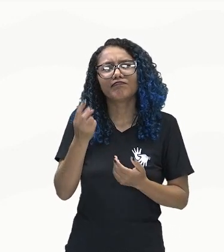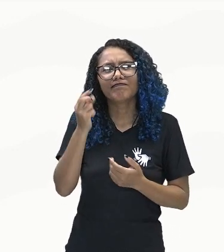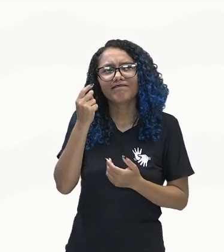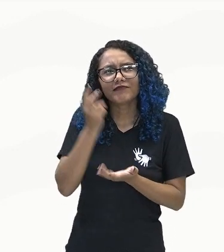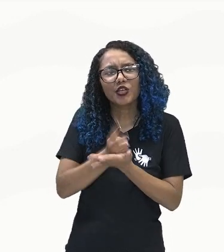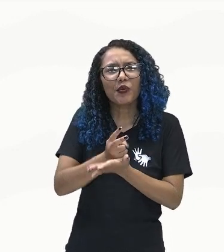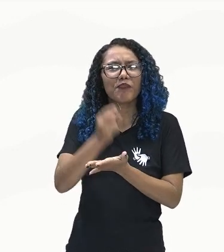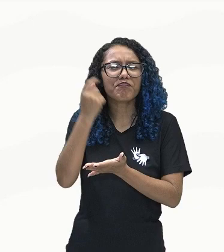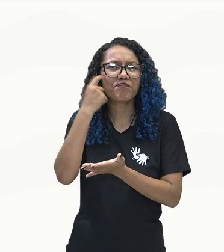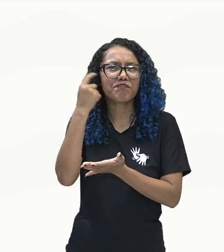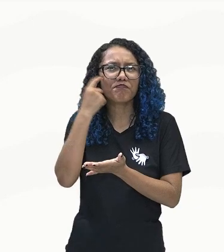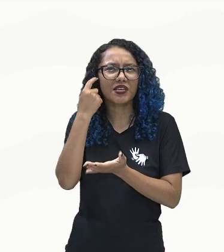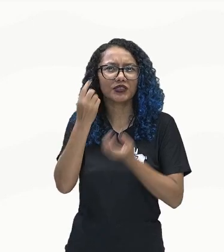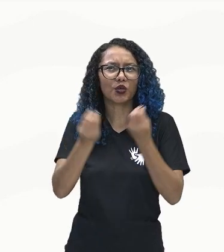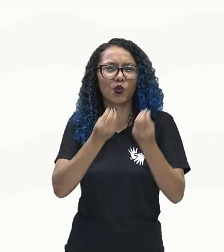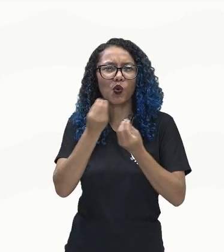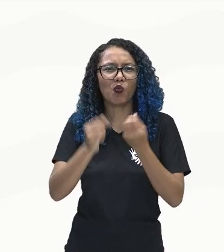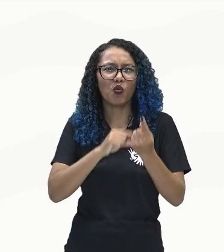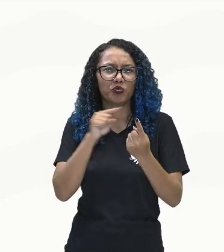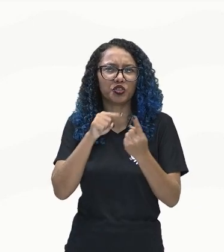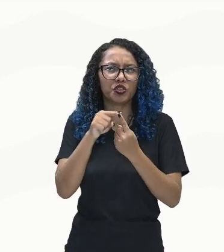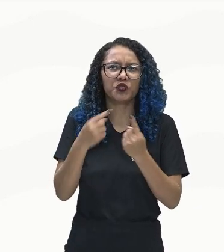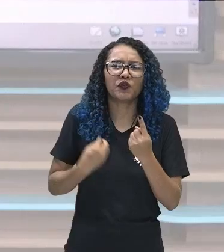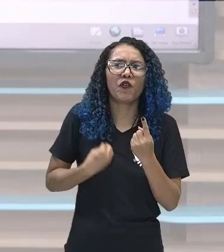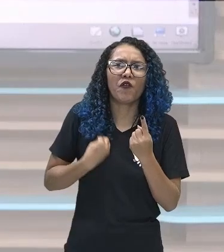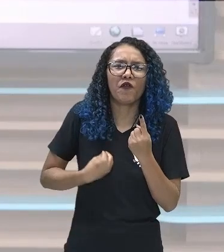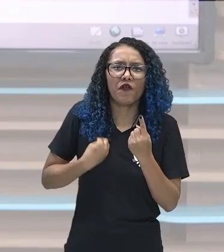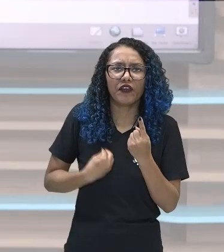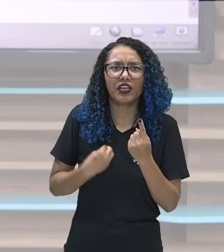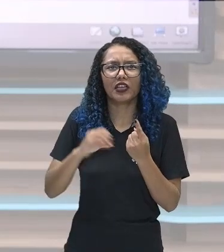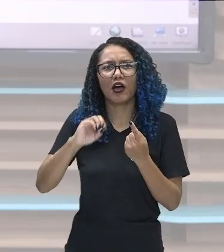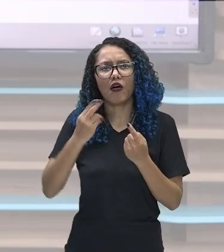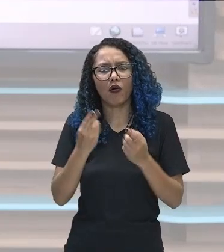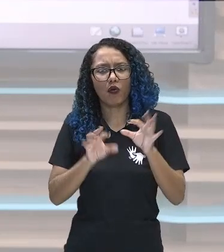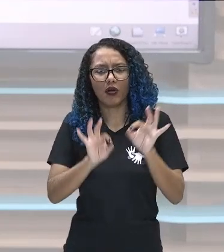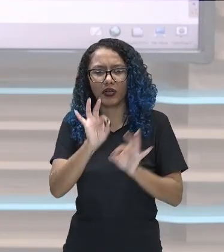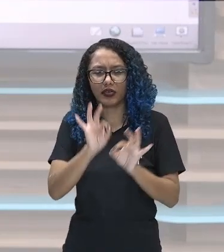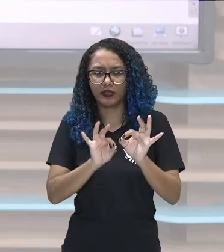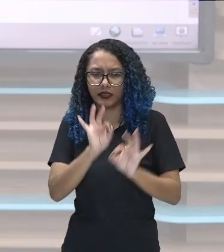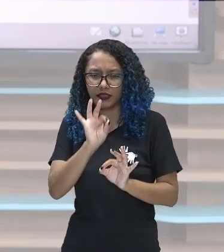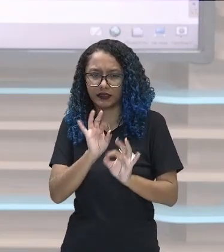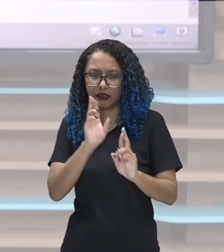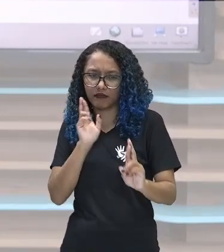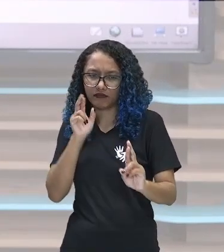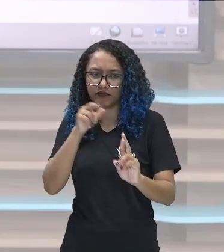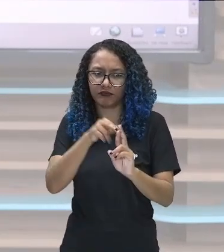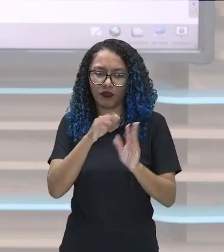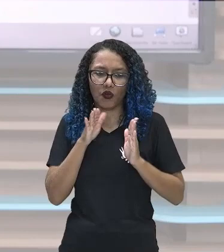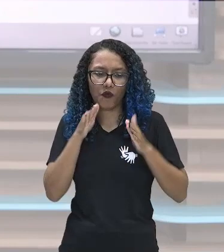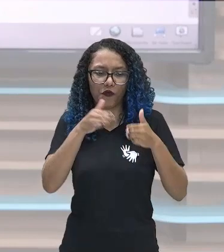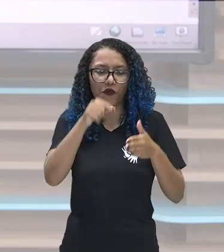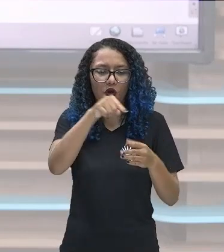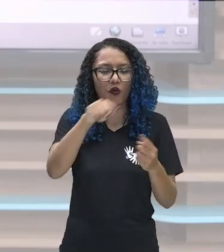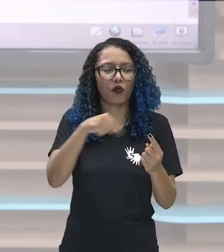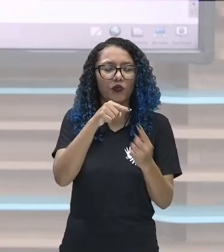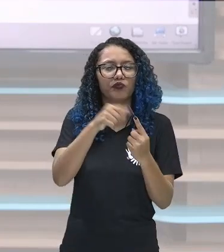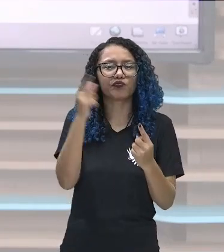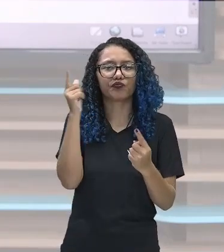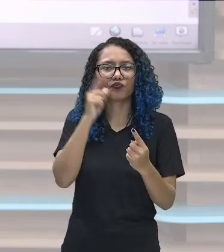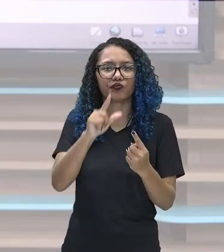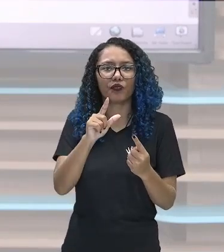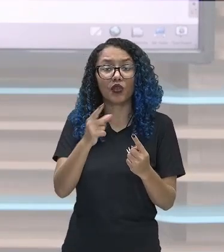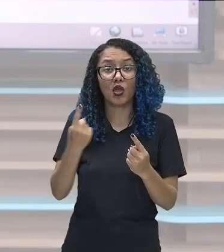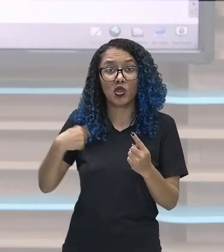né, ou que a gente planeja a vida da gente de acordo com esse propósito, além, né, da gente